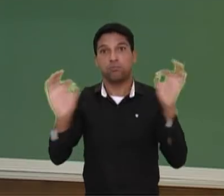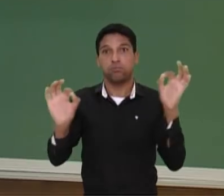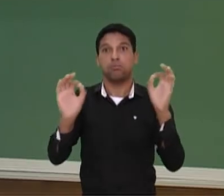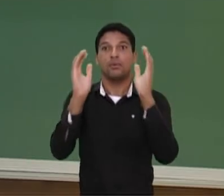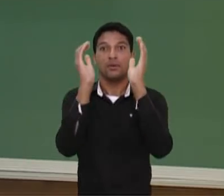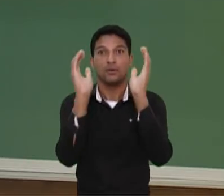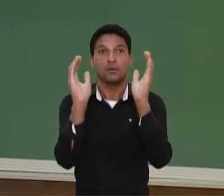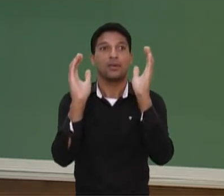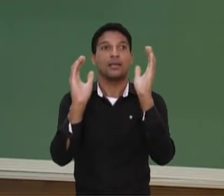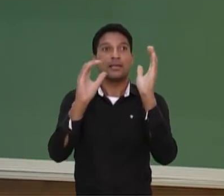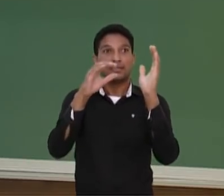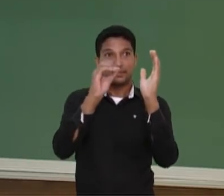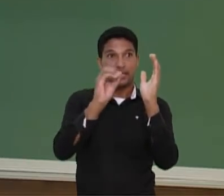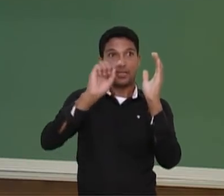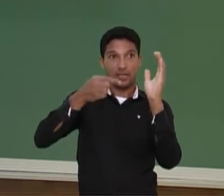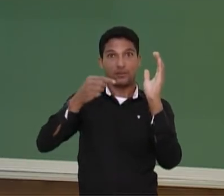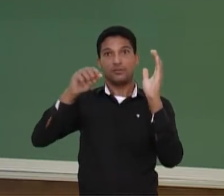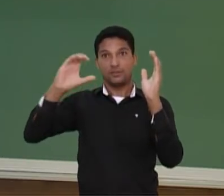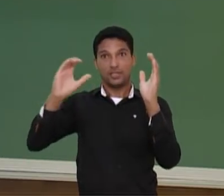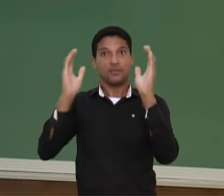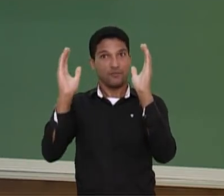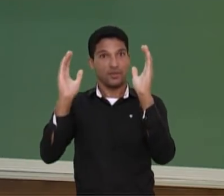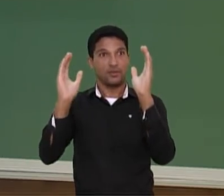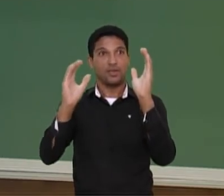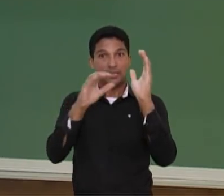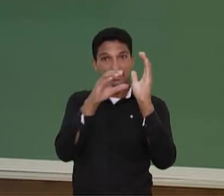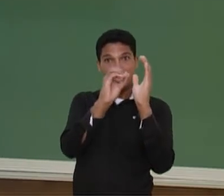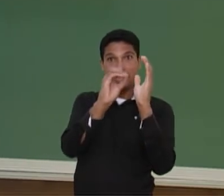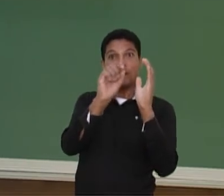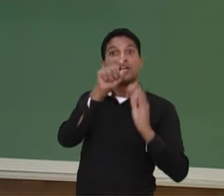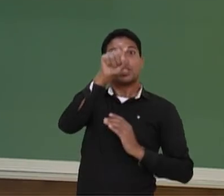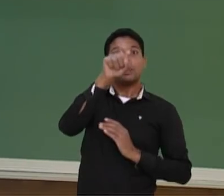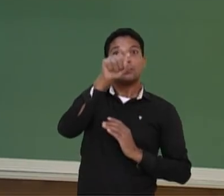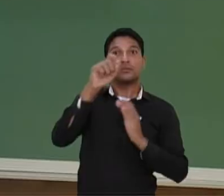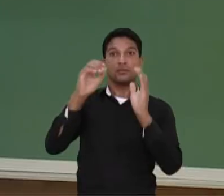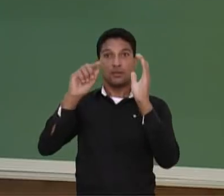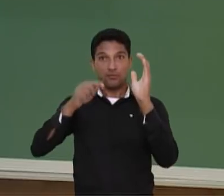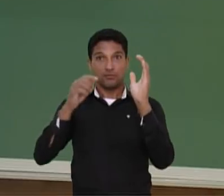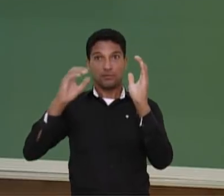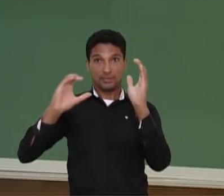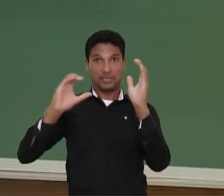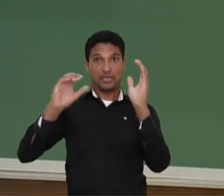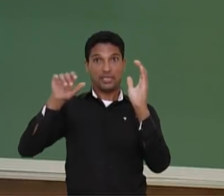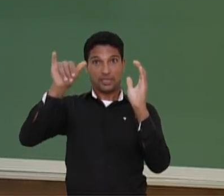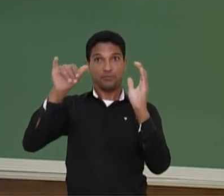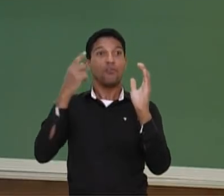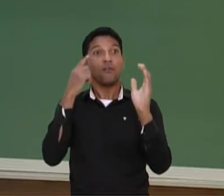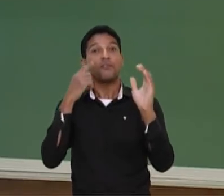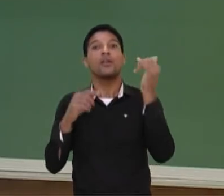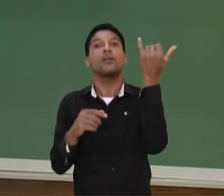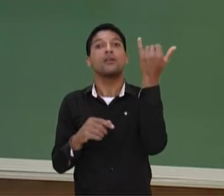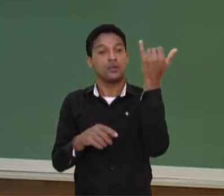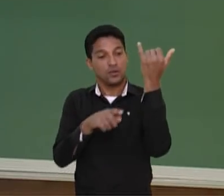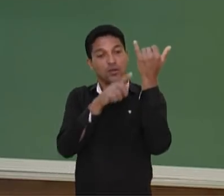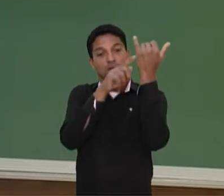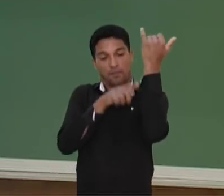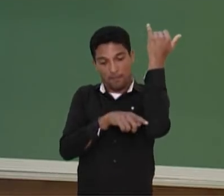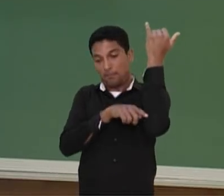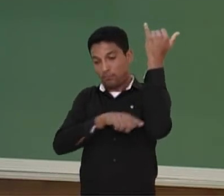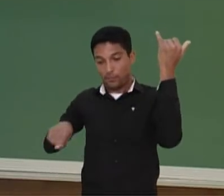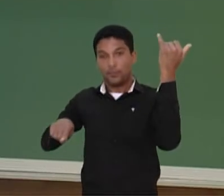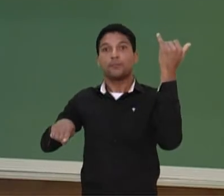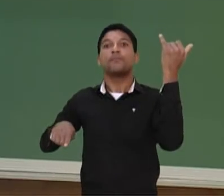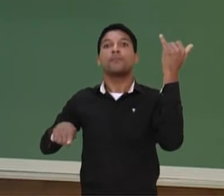está nessa posição aqui é o y. É muito direto, assim, essa interseção, tá bom? Veja